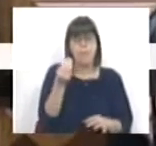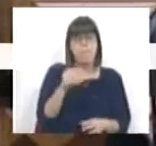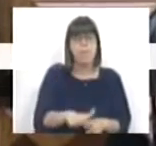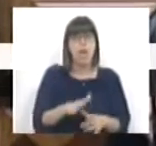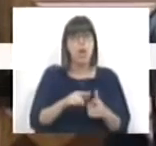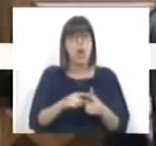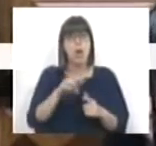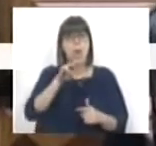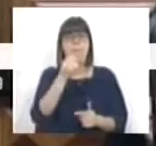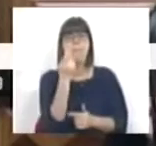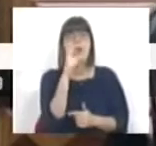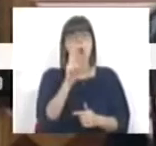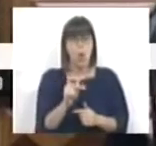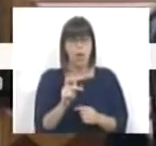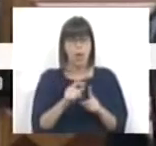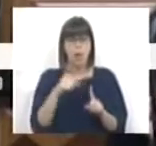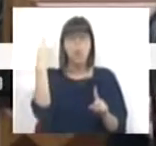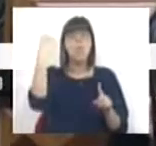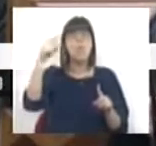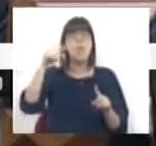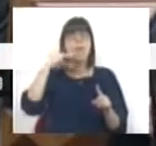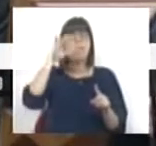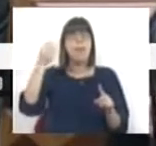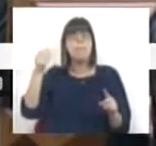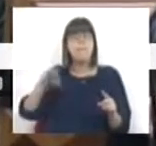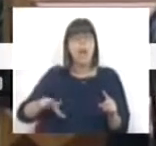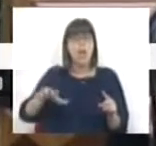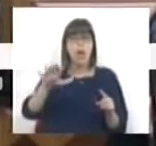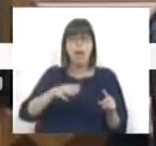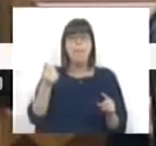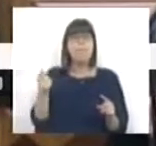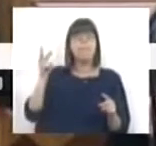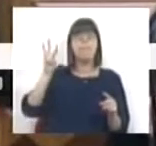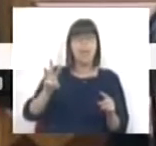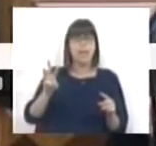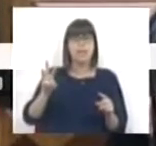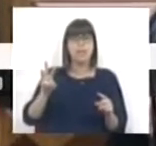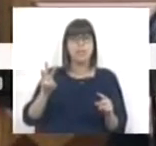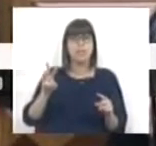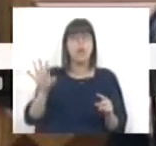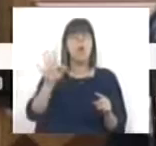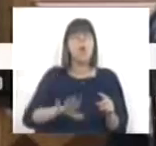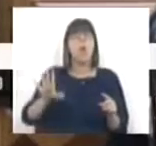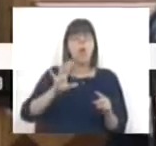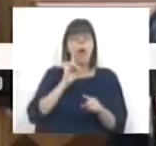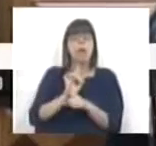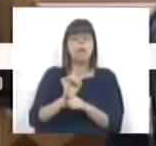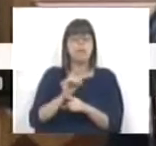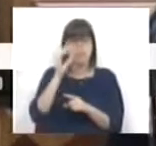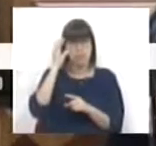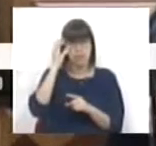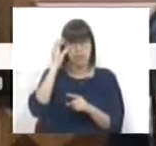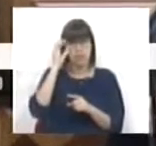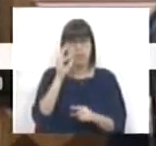em moura a única secção de família e menores da comarca de inveja inclusive está em